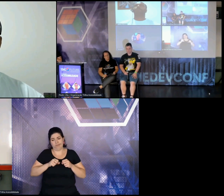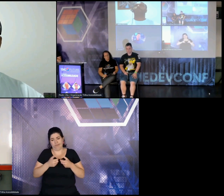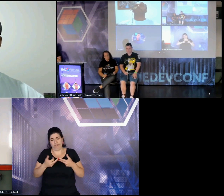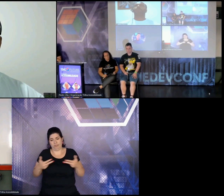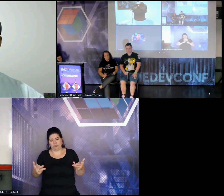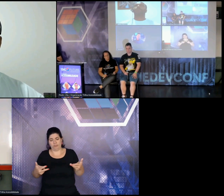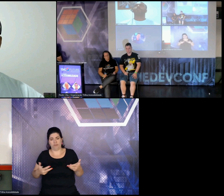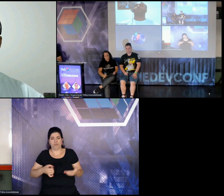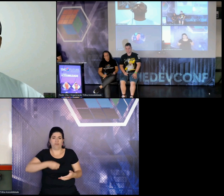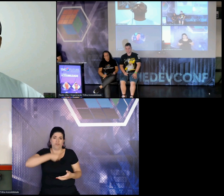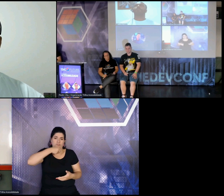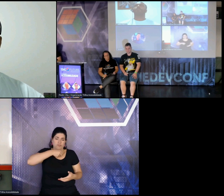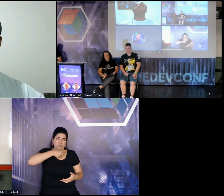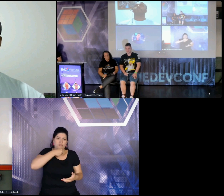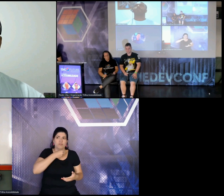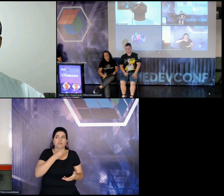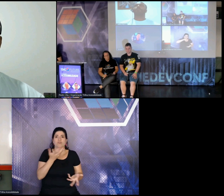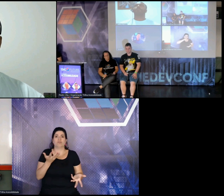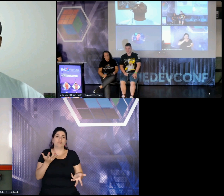uma visão